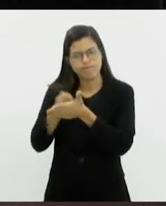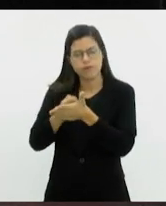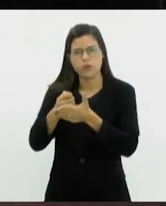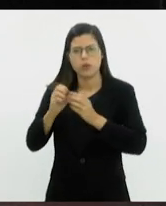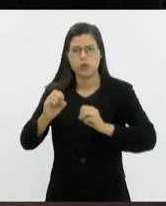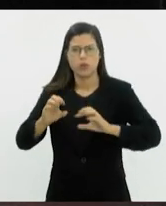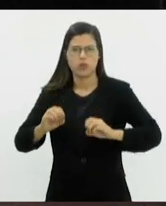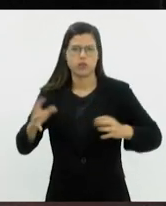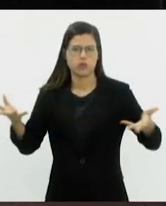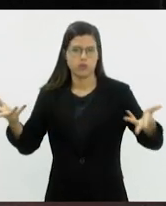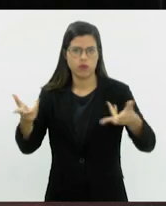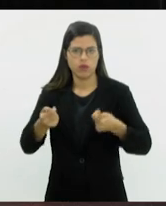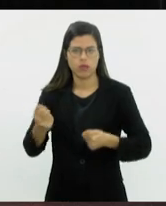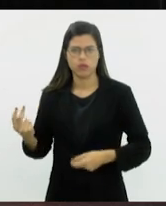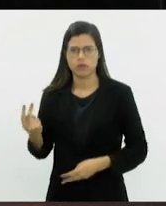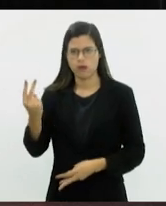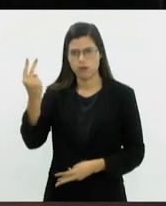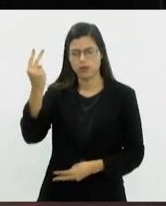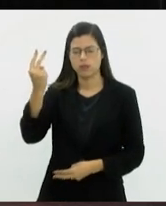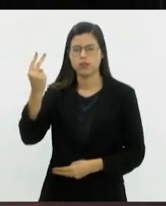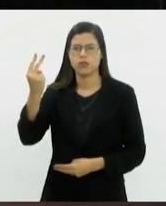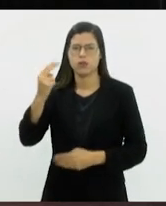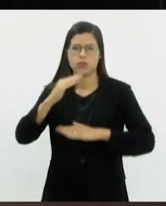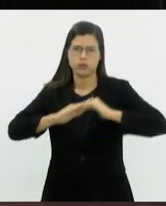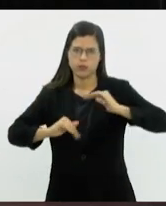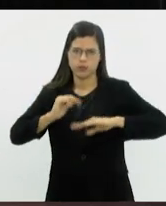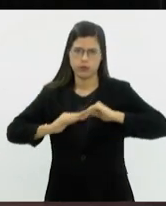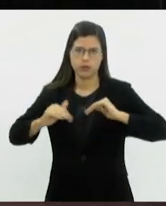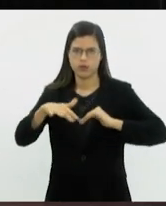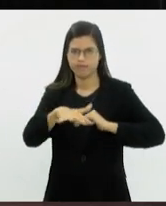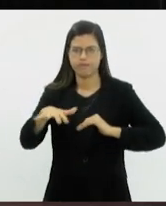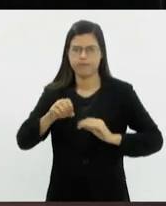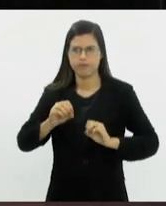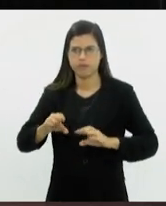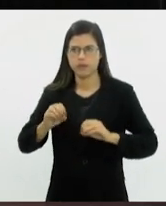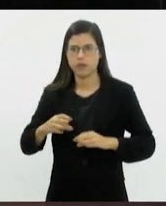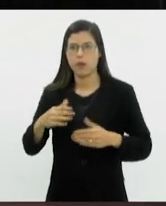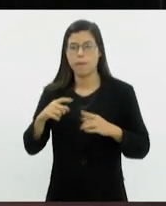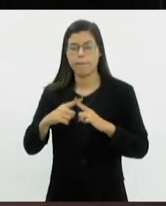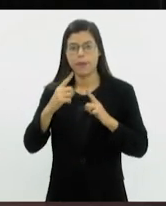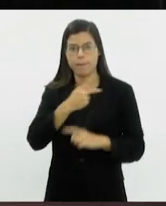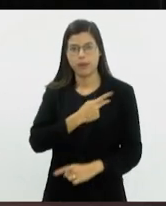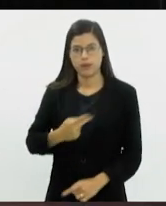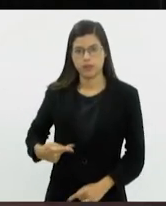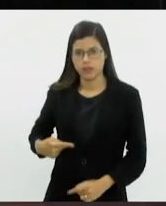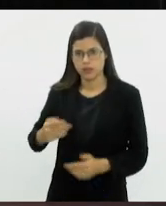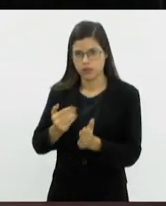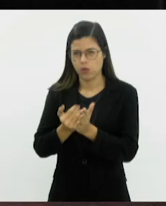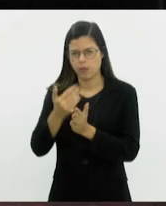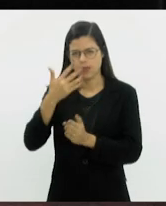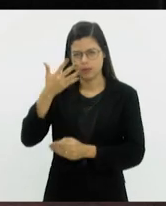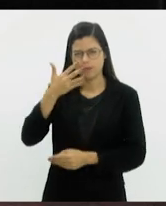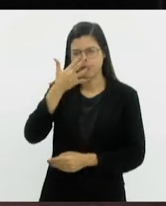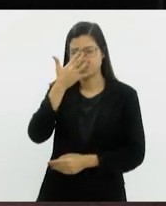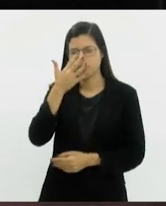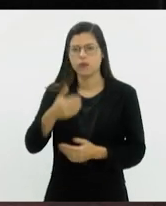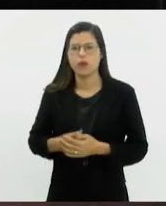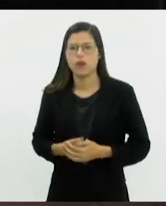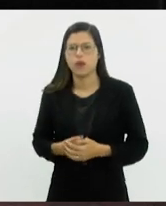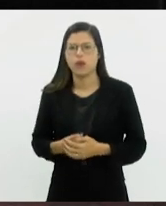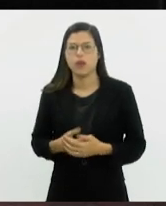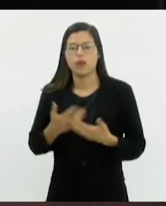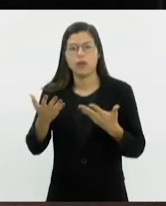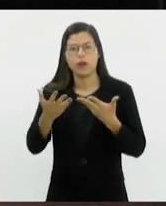de qualidade e valorização dos profissionais de educação. Mas, presidente, nesse expediente inicial, queria aqui fazer um